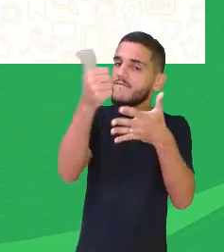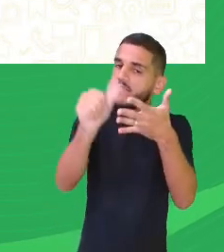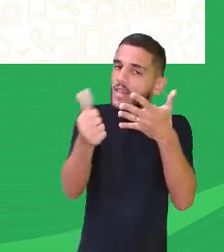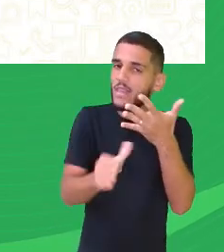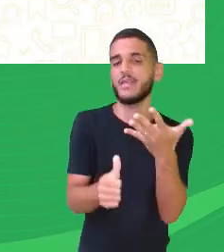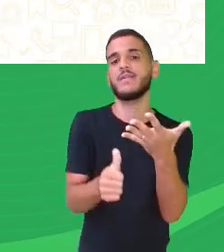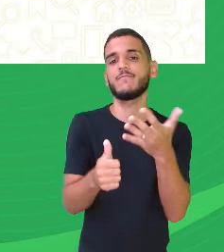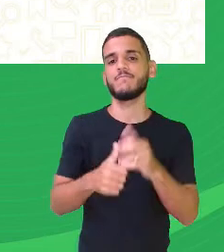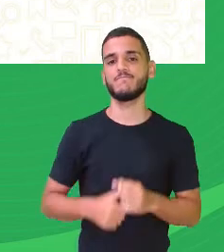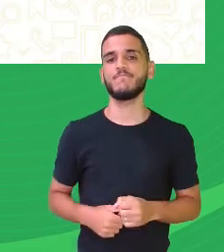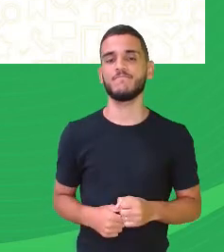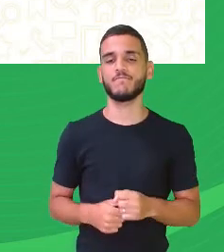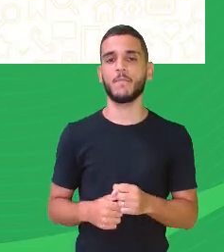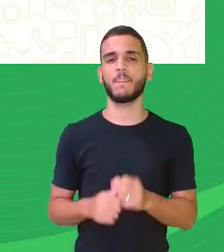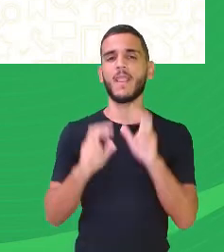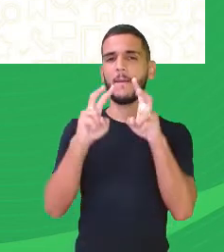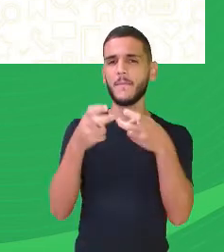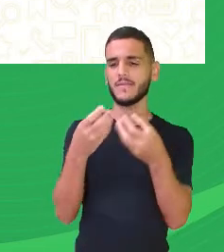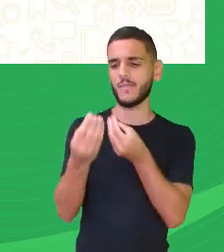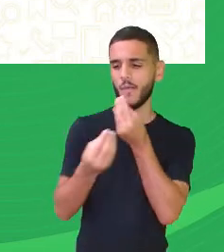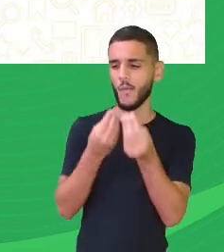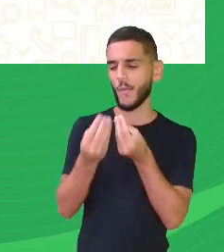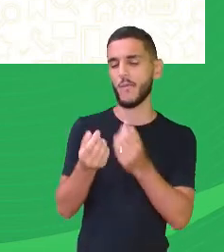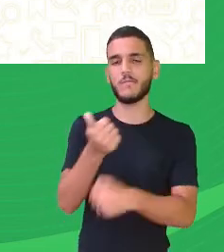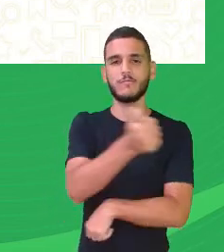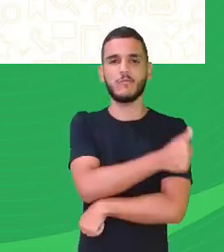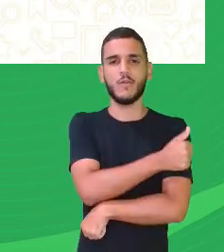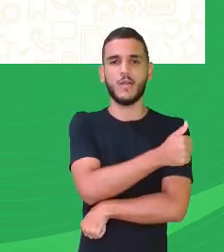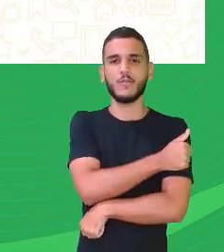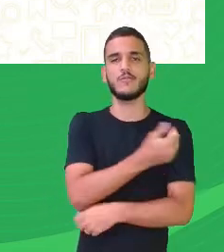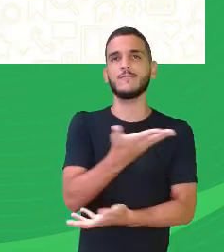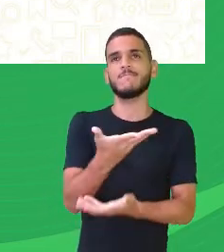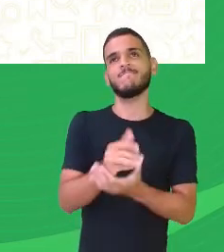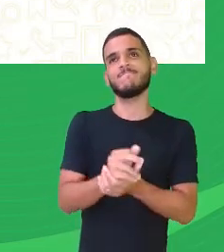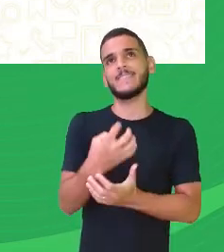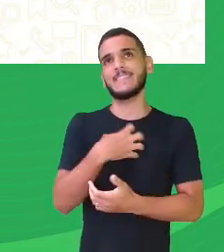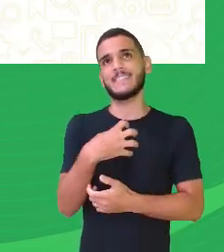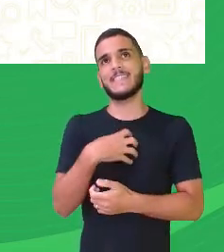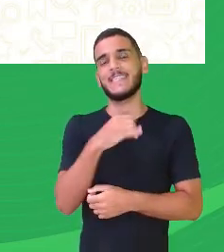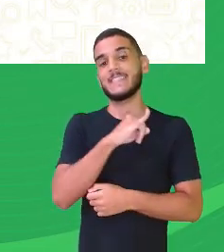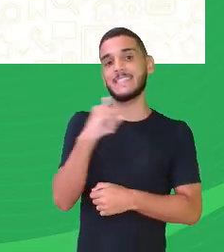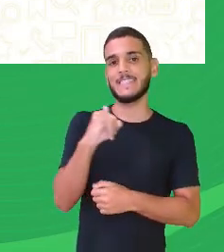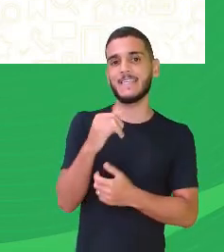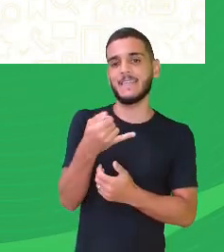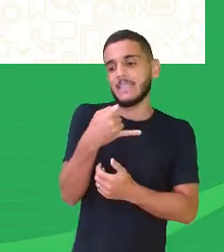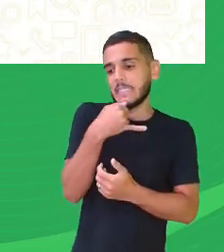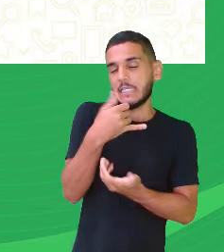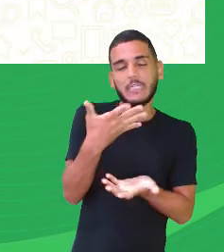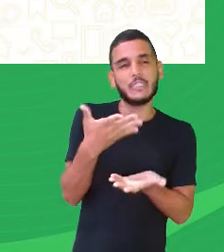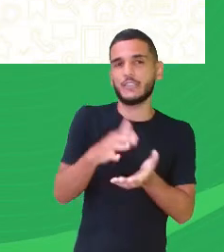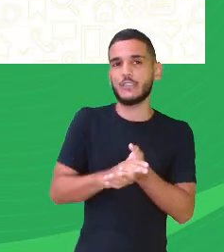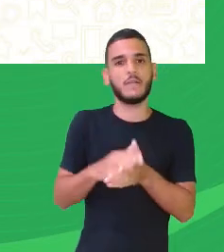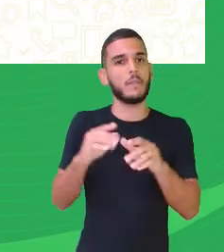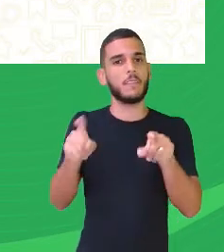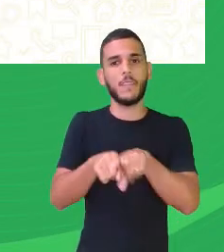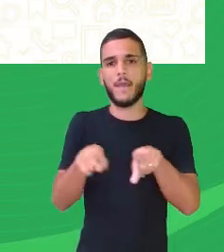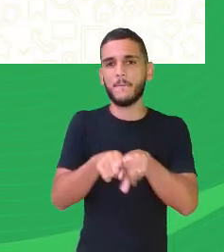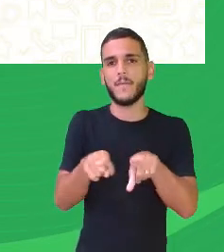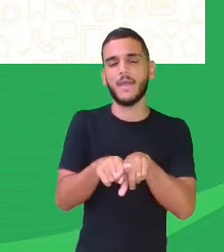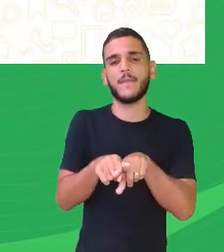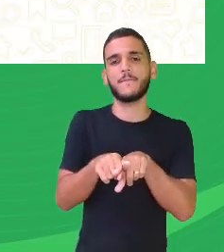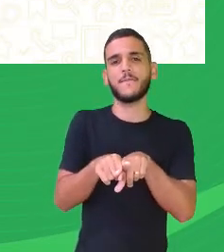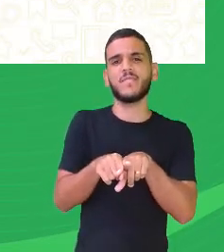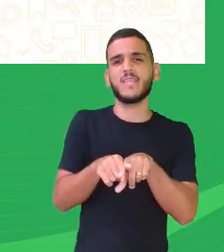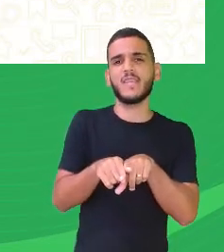é que ele reage às frustrações, né, porque a gente vai dimensionar também o que a gente está ofertando. Um estudante que se